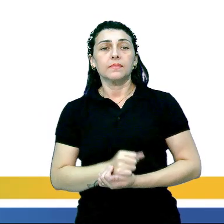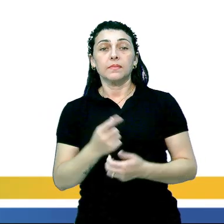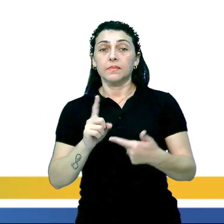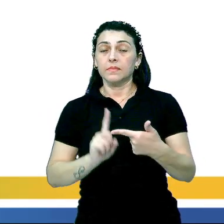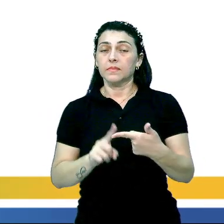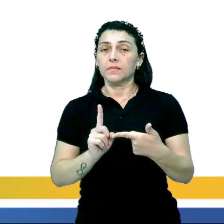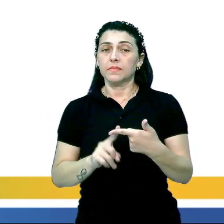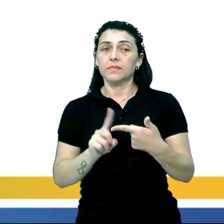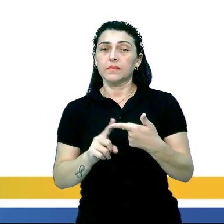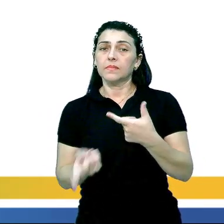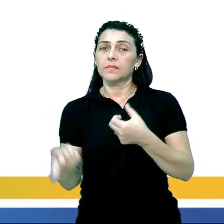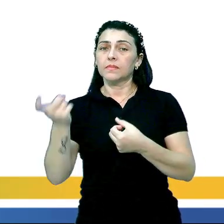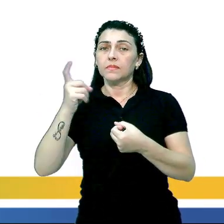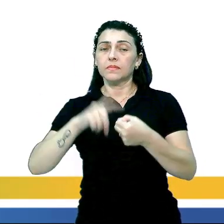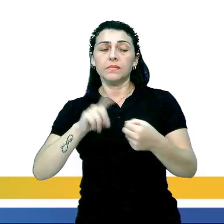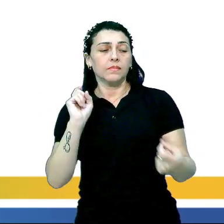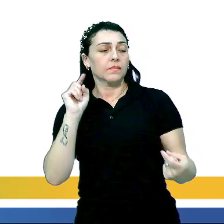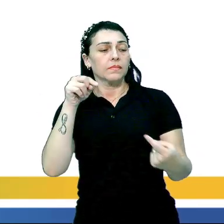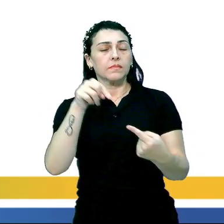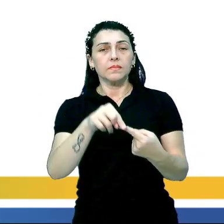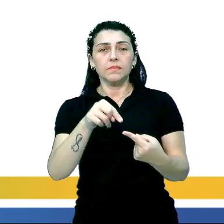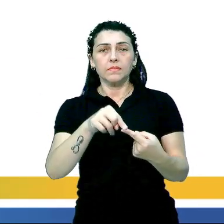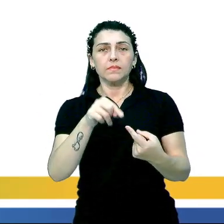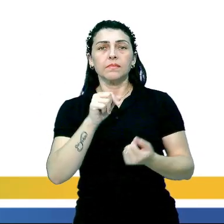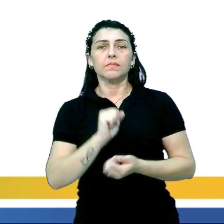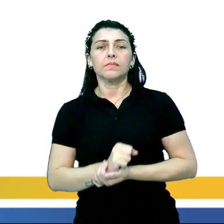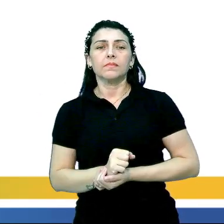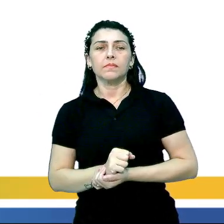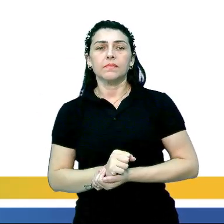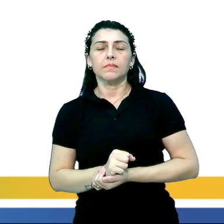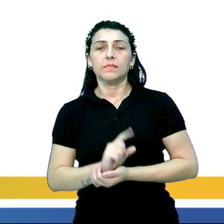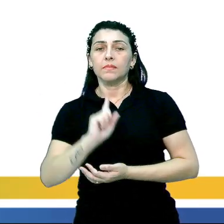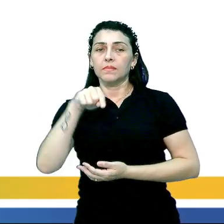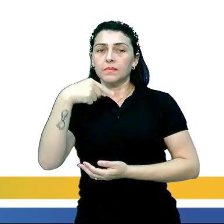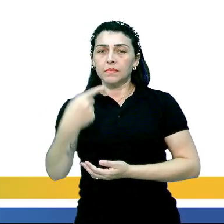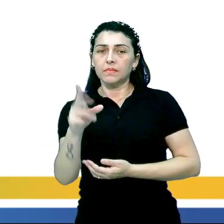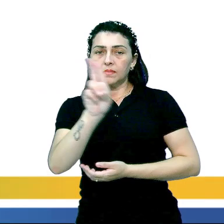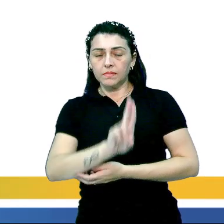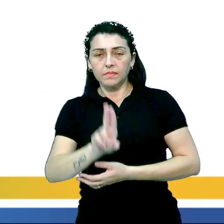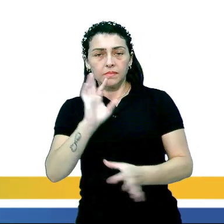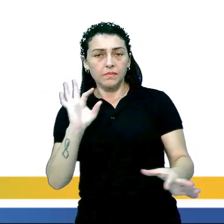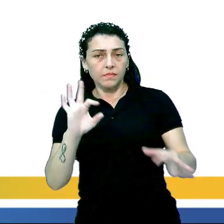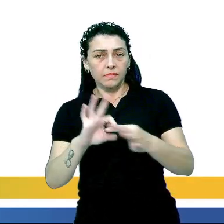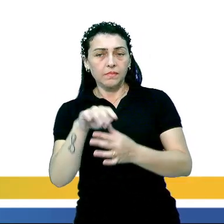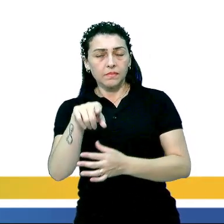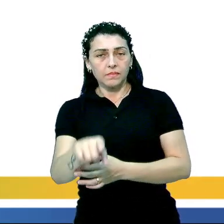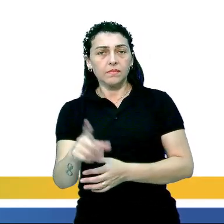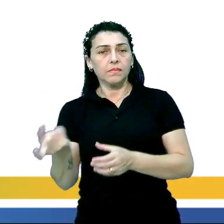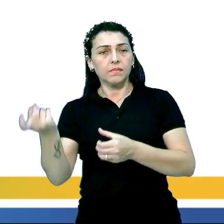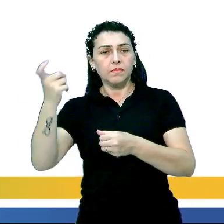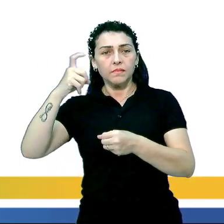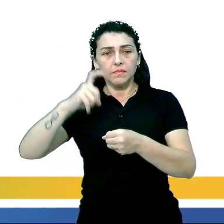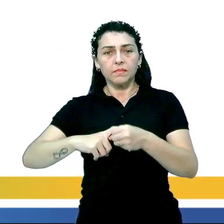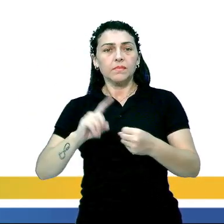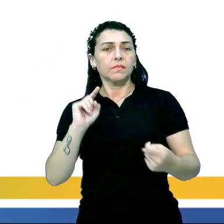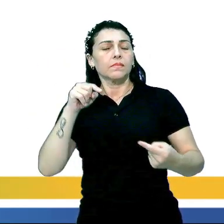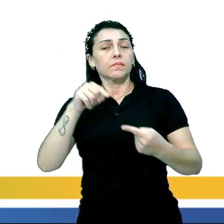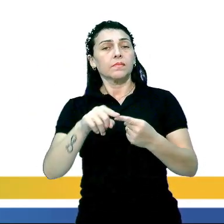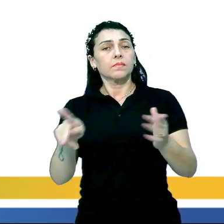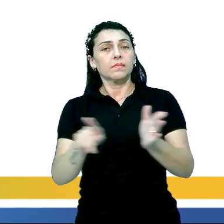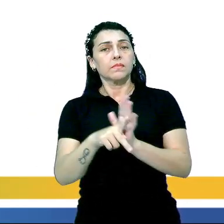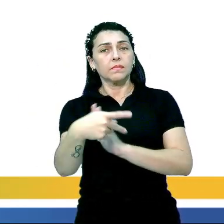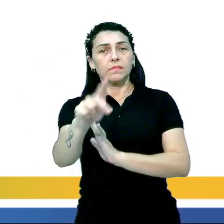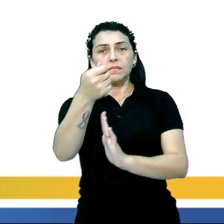segundo ponto da conclusão é a retomada do objetivo. Depois de usar o conectivo, você deve